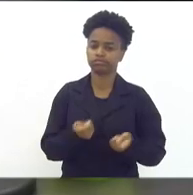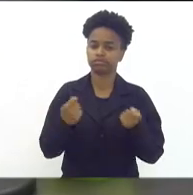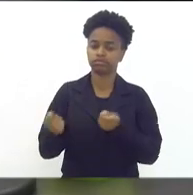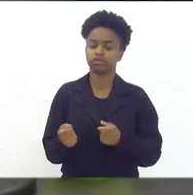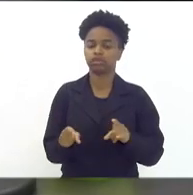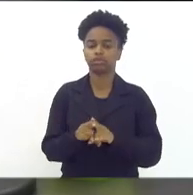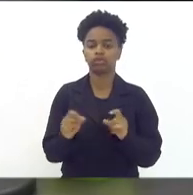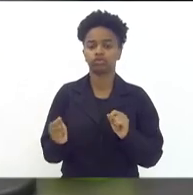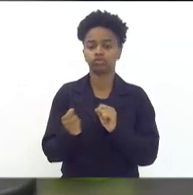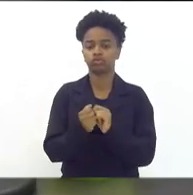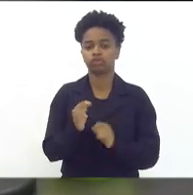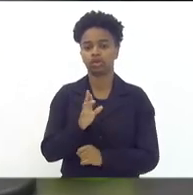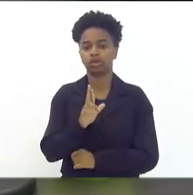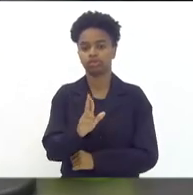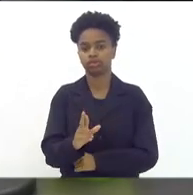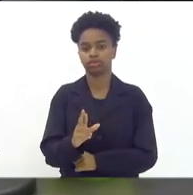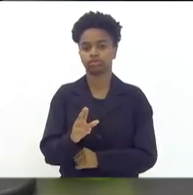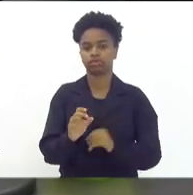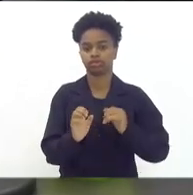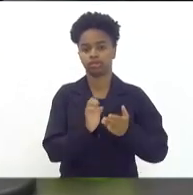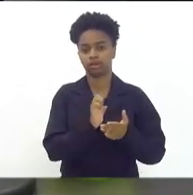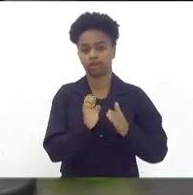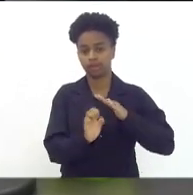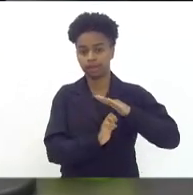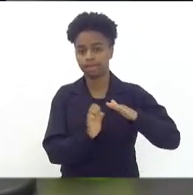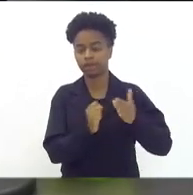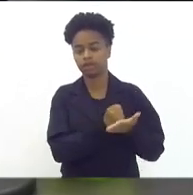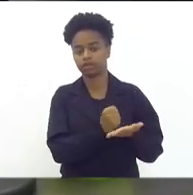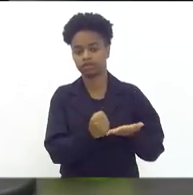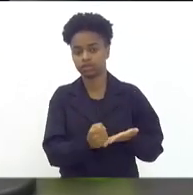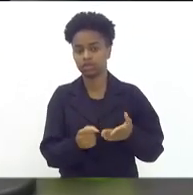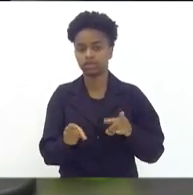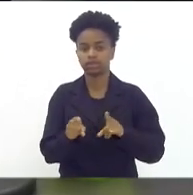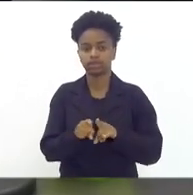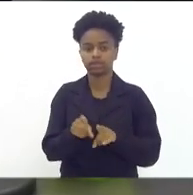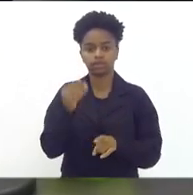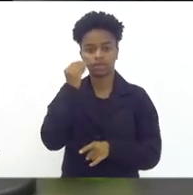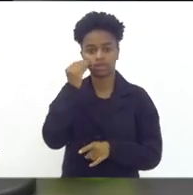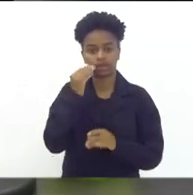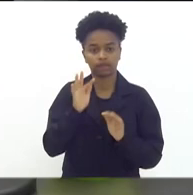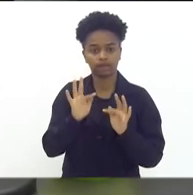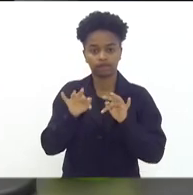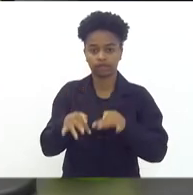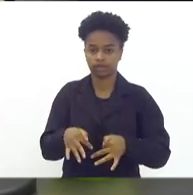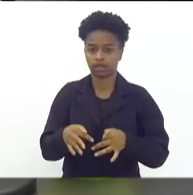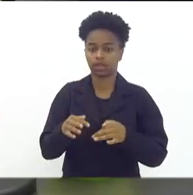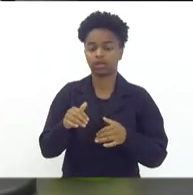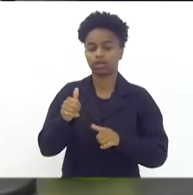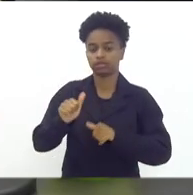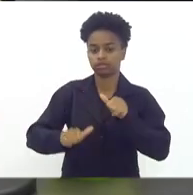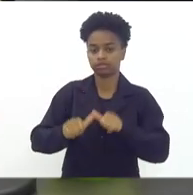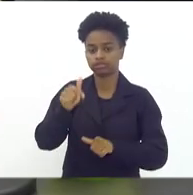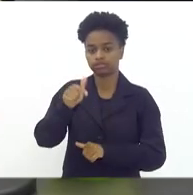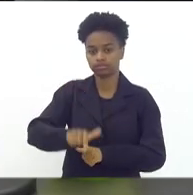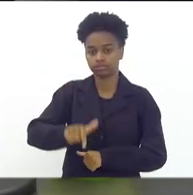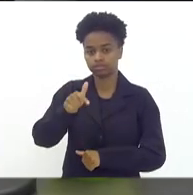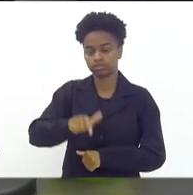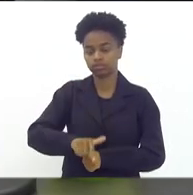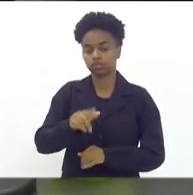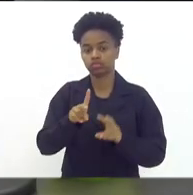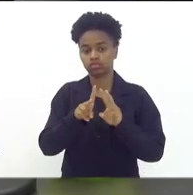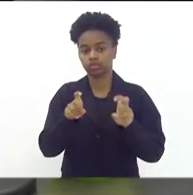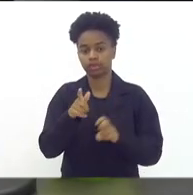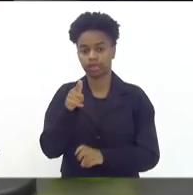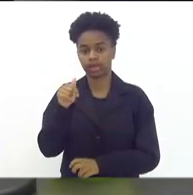os representantes das concessionárias para encerrar essas revisões com penais seja do do do gás